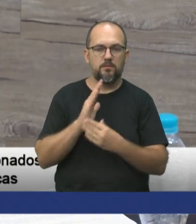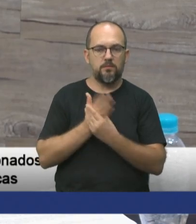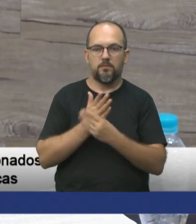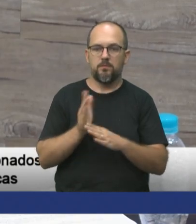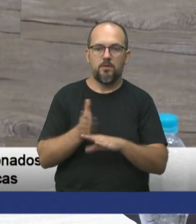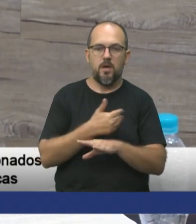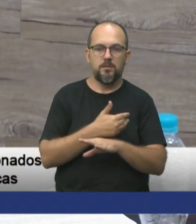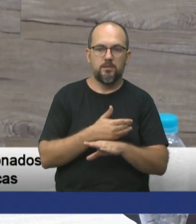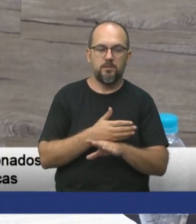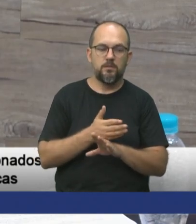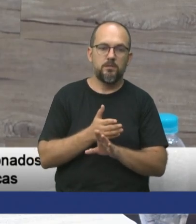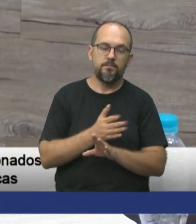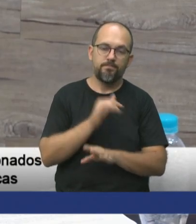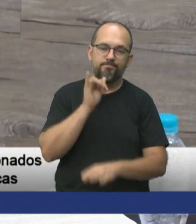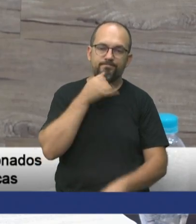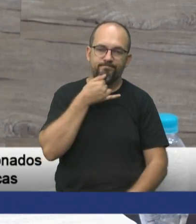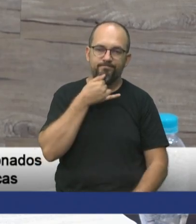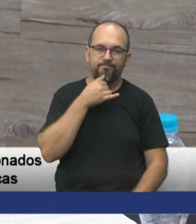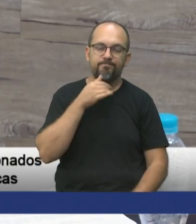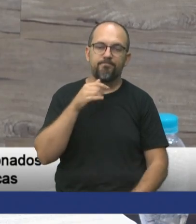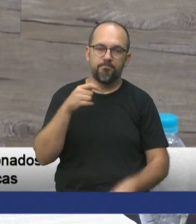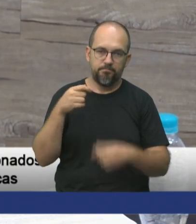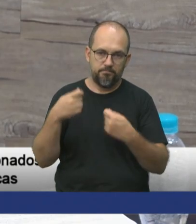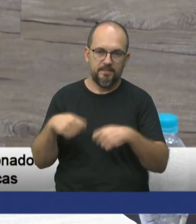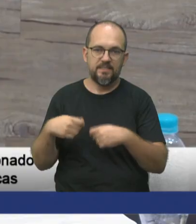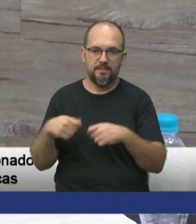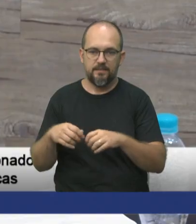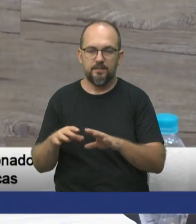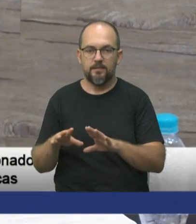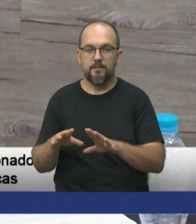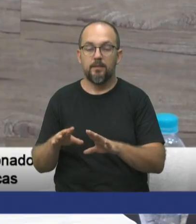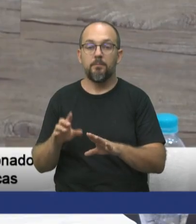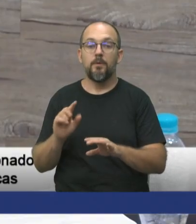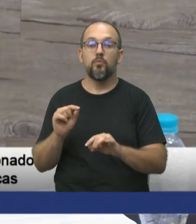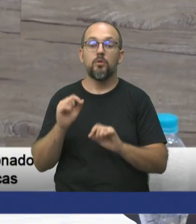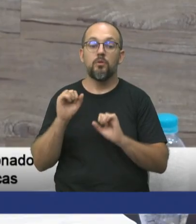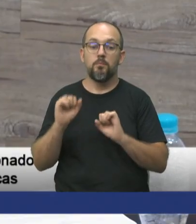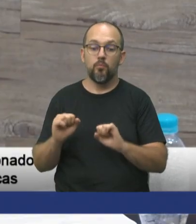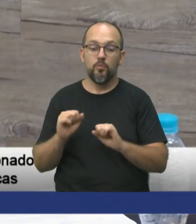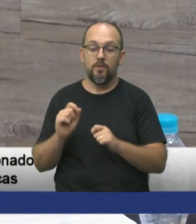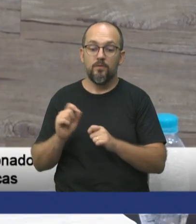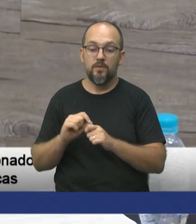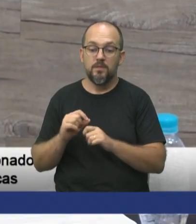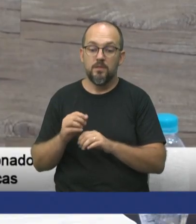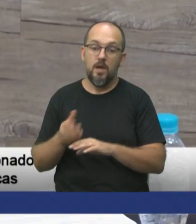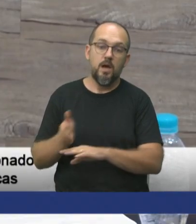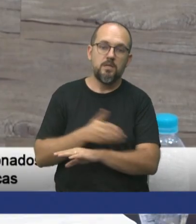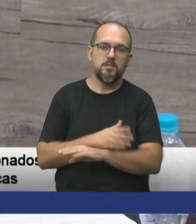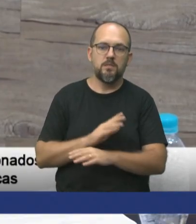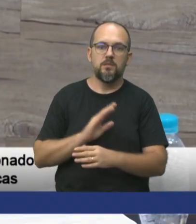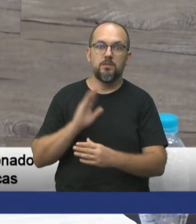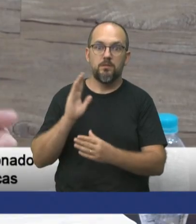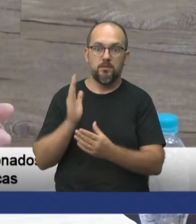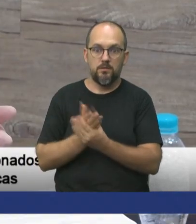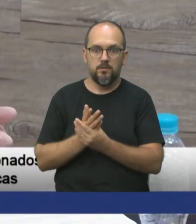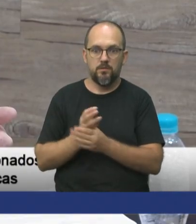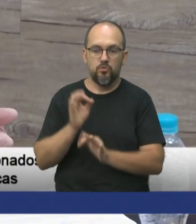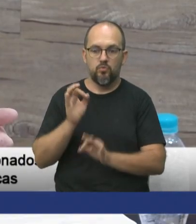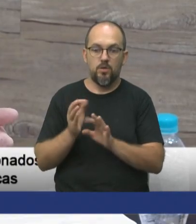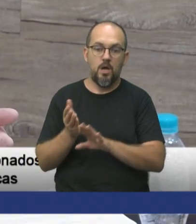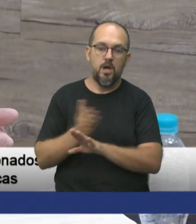né? Infelizmente a gente precisa dela, mas o que a gente poder fazer antes da judicialização é o ideal